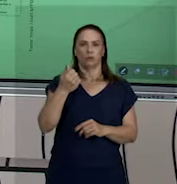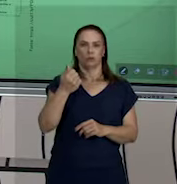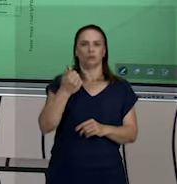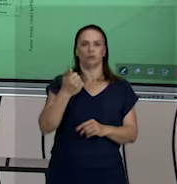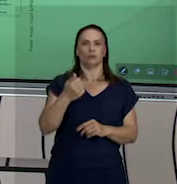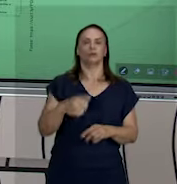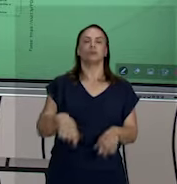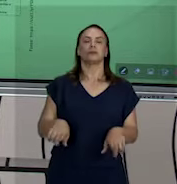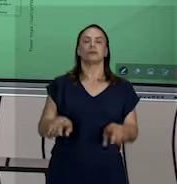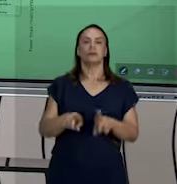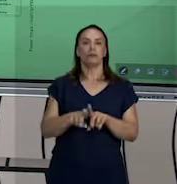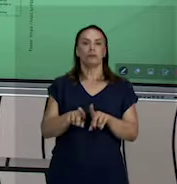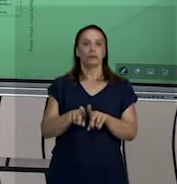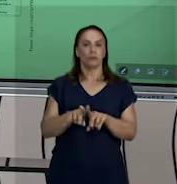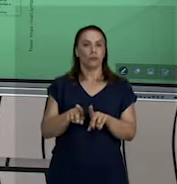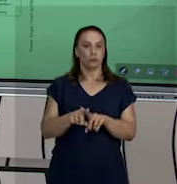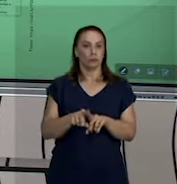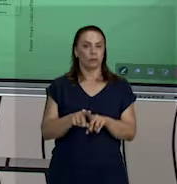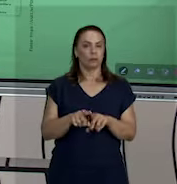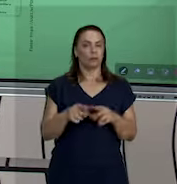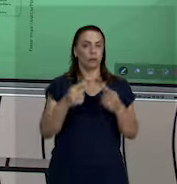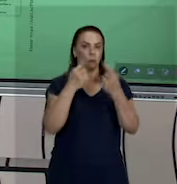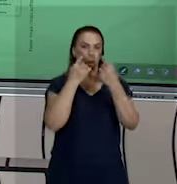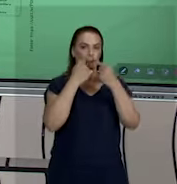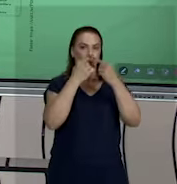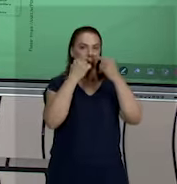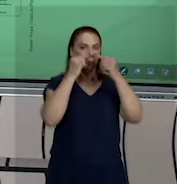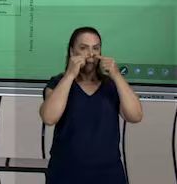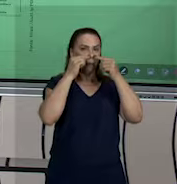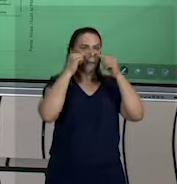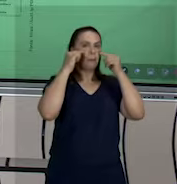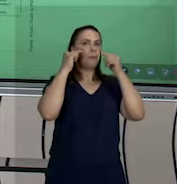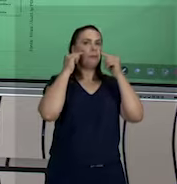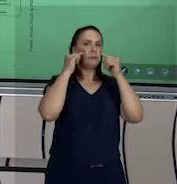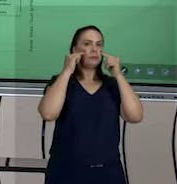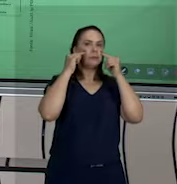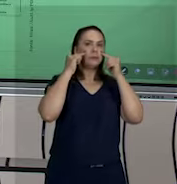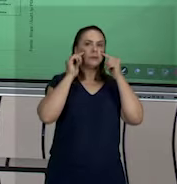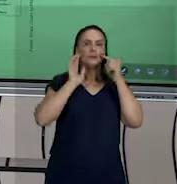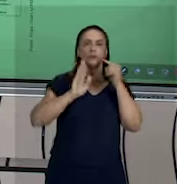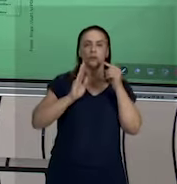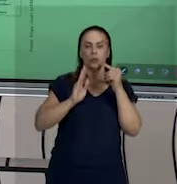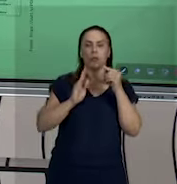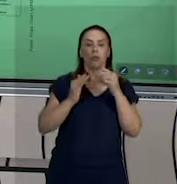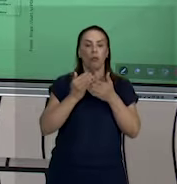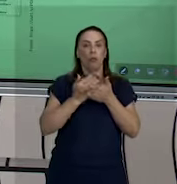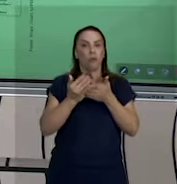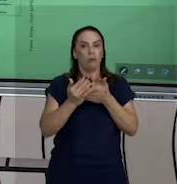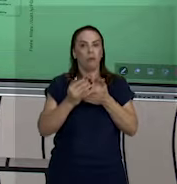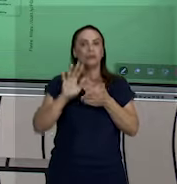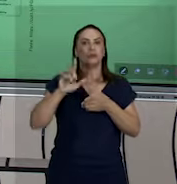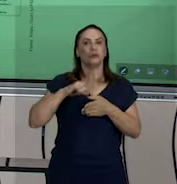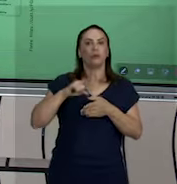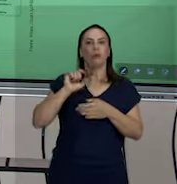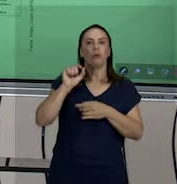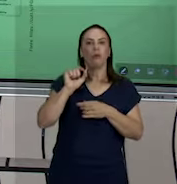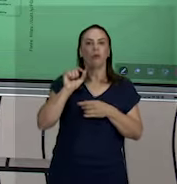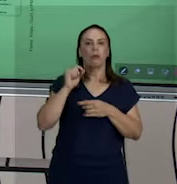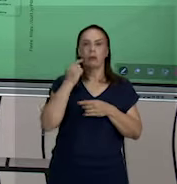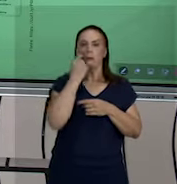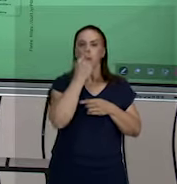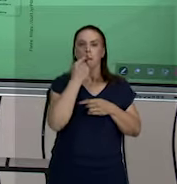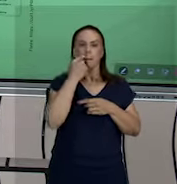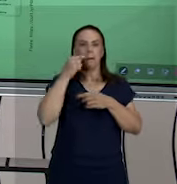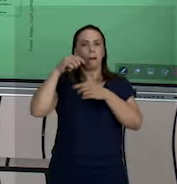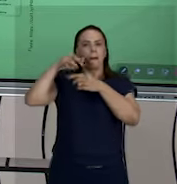além disso, nessa cavidade, nós vamos ter, aqui na entrada da narina, nós vamos ter pelinhos, as